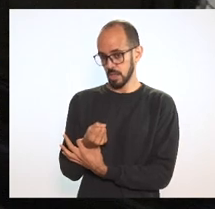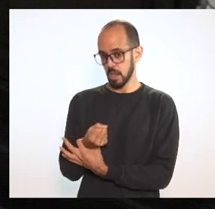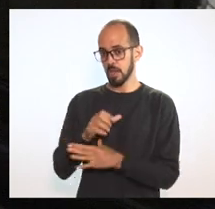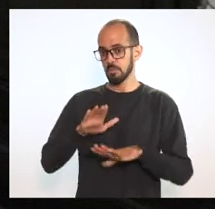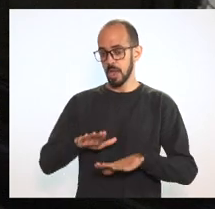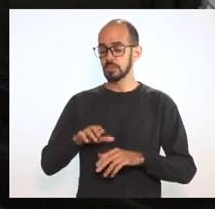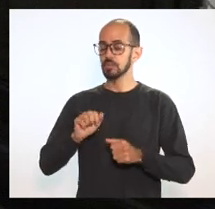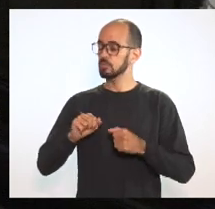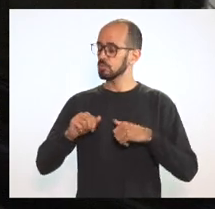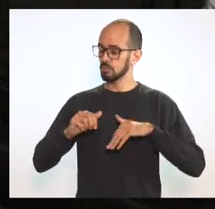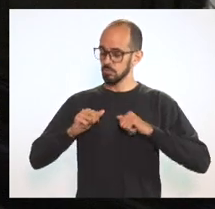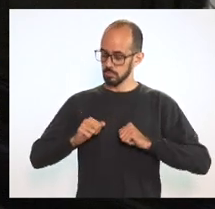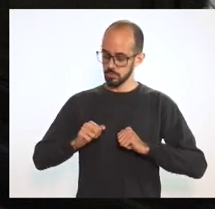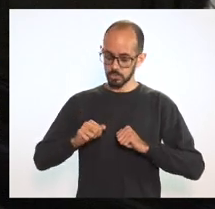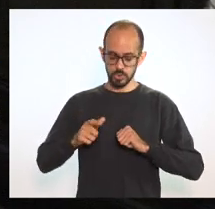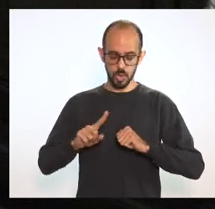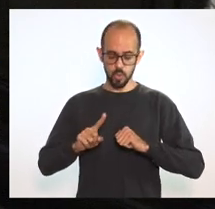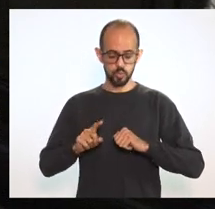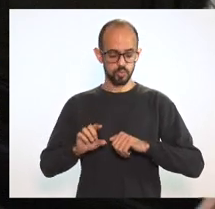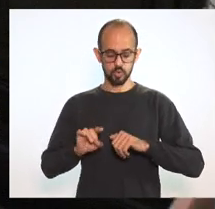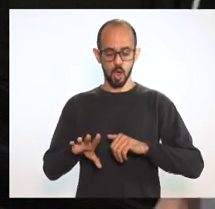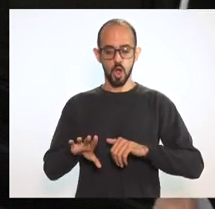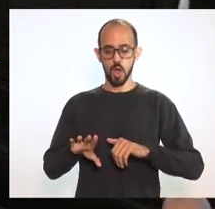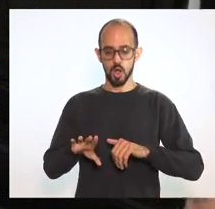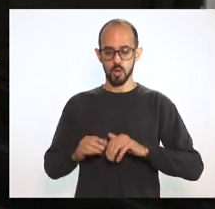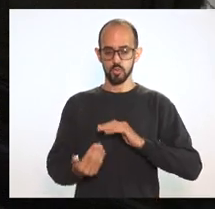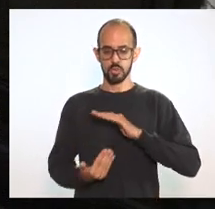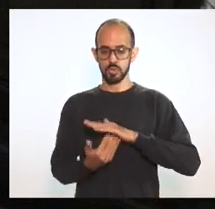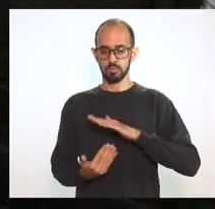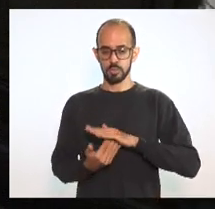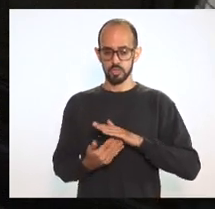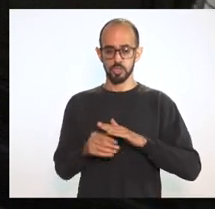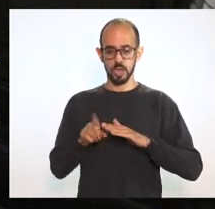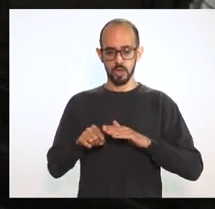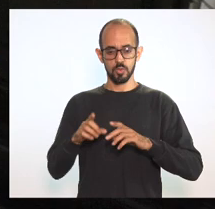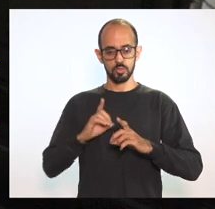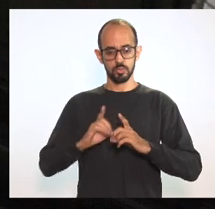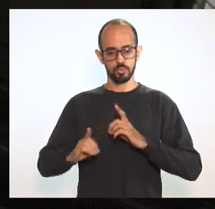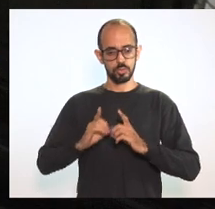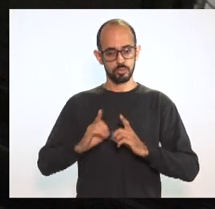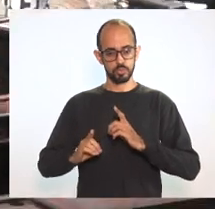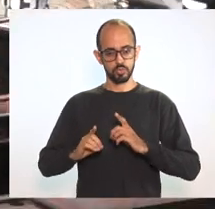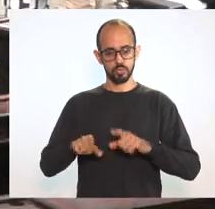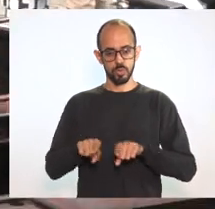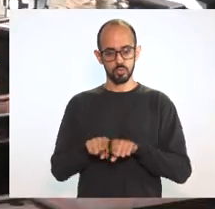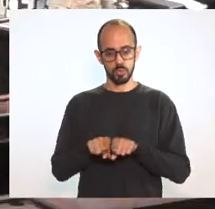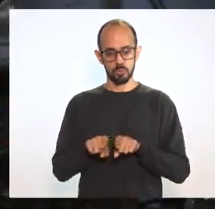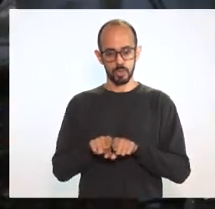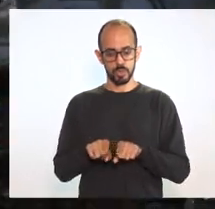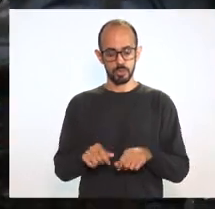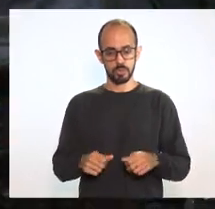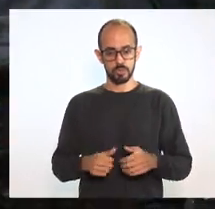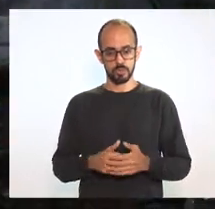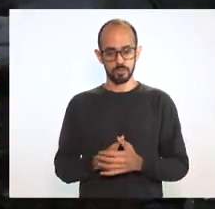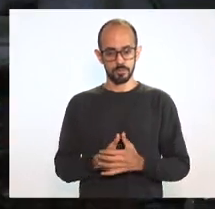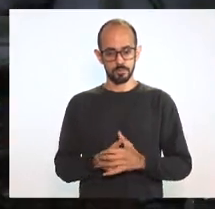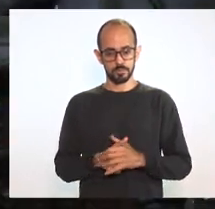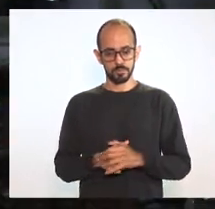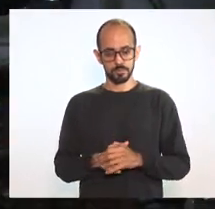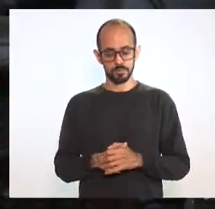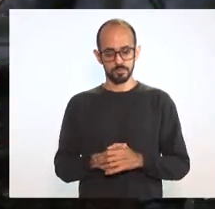não limitar a um segmento apenas. Esse é o debate, não é? Da emenda número 9. Não, é a 8 que